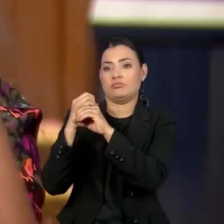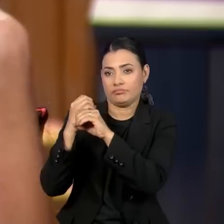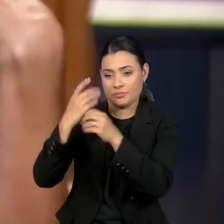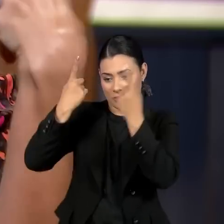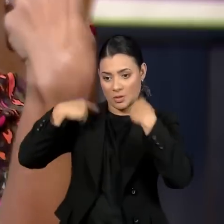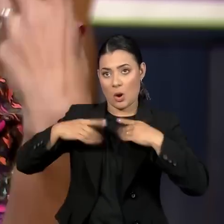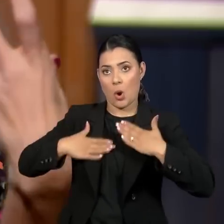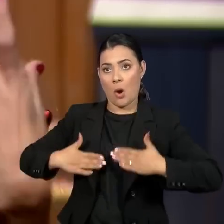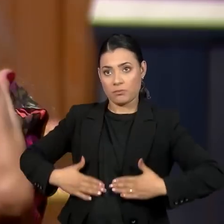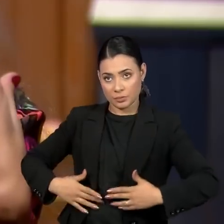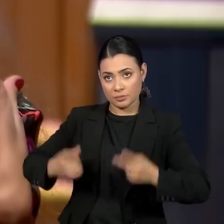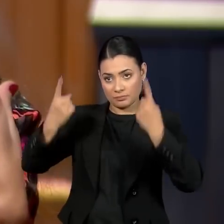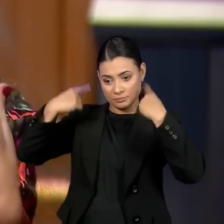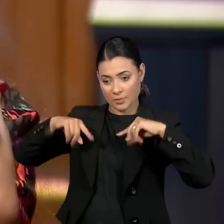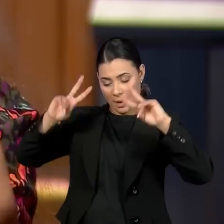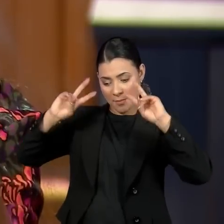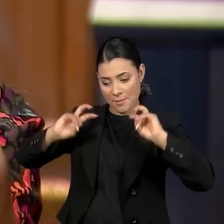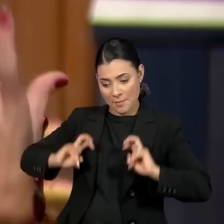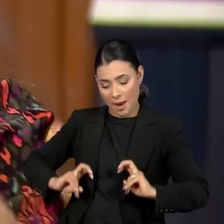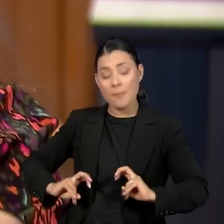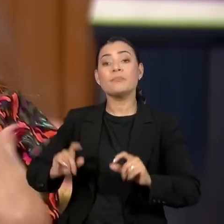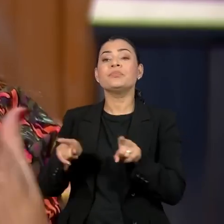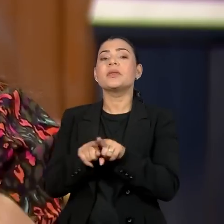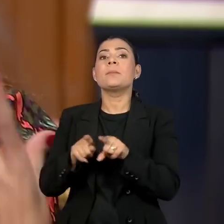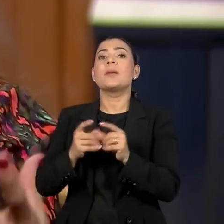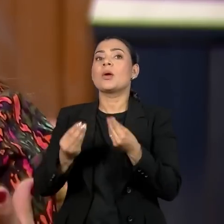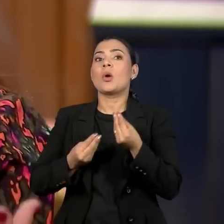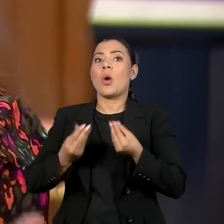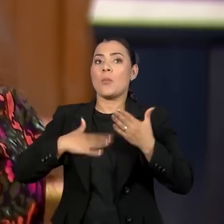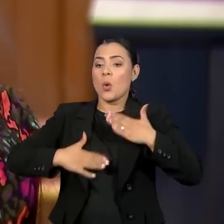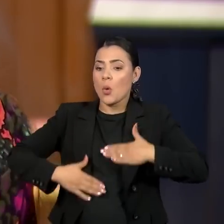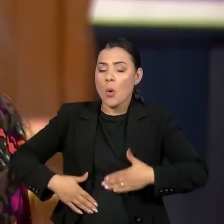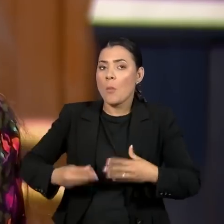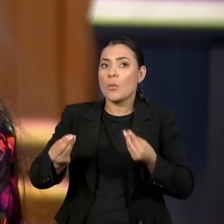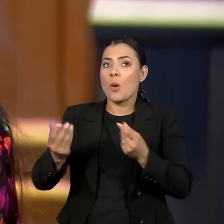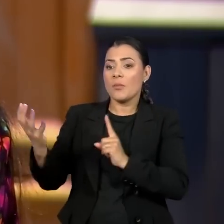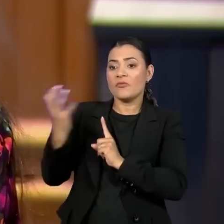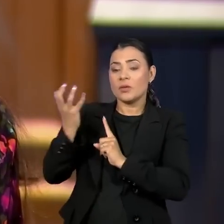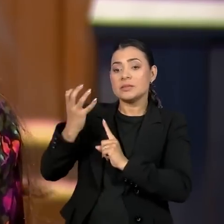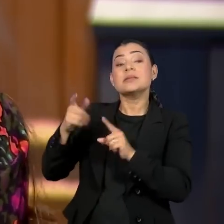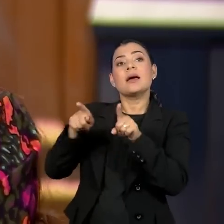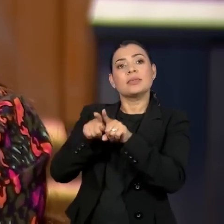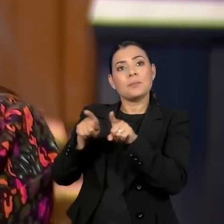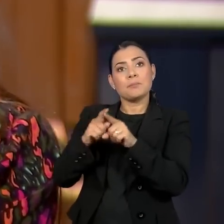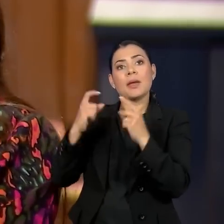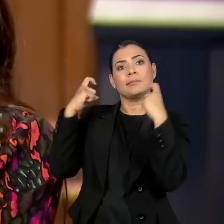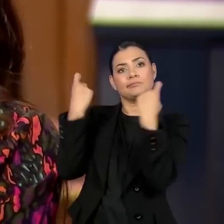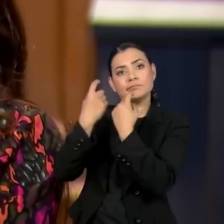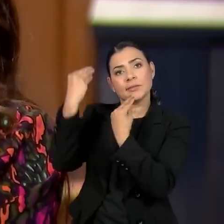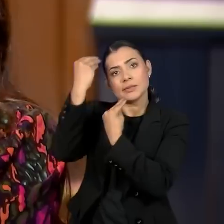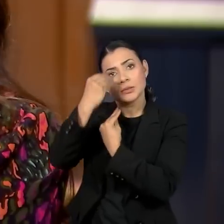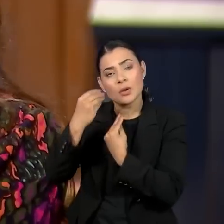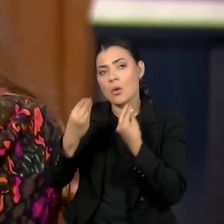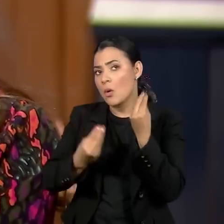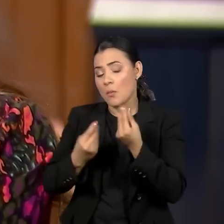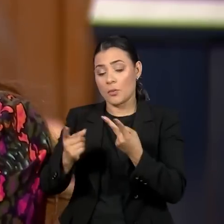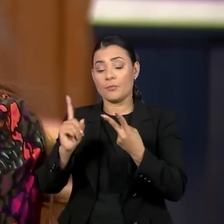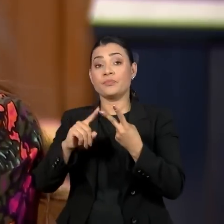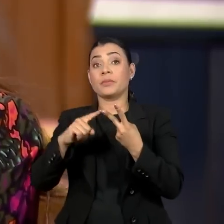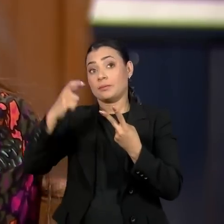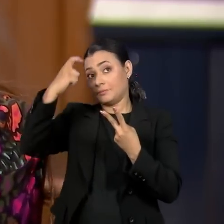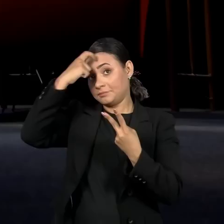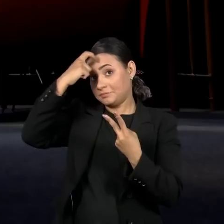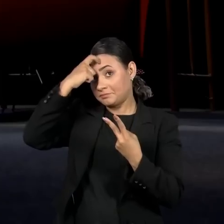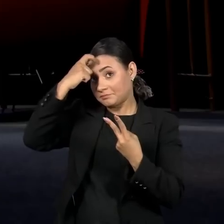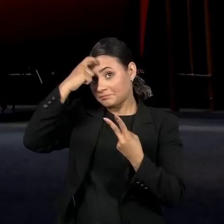anatomia, enquanto as disfunções ali orgânicas podem afetar a nossa sexualidade e tal. A parte psi,